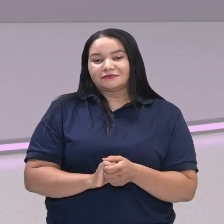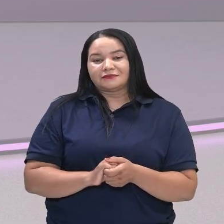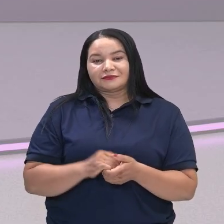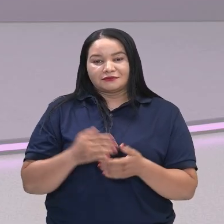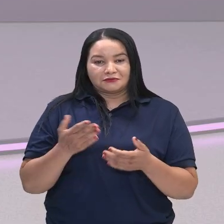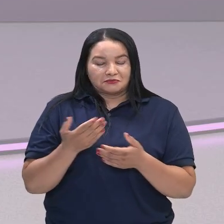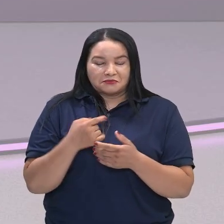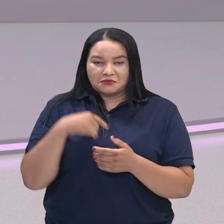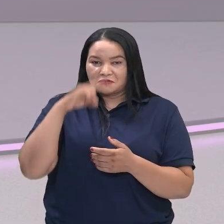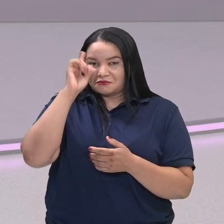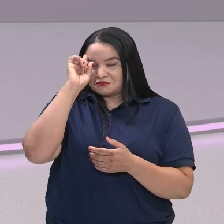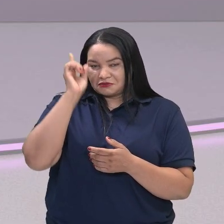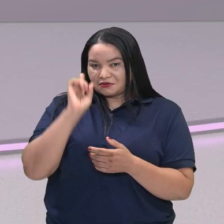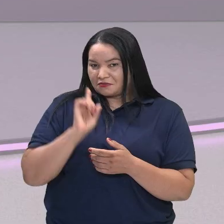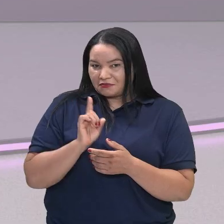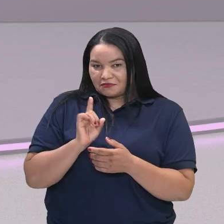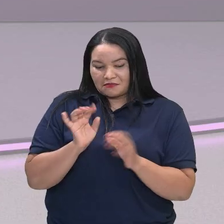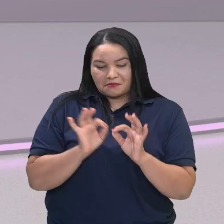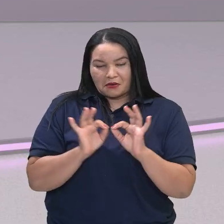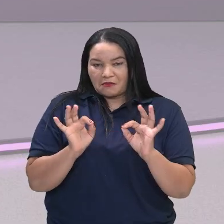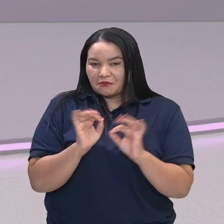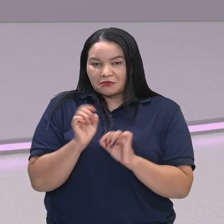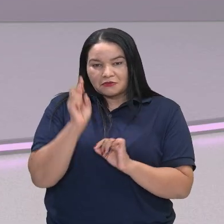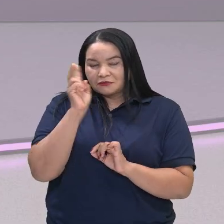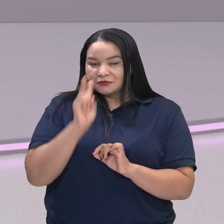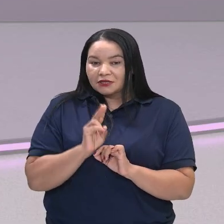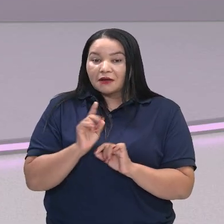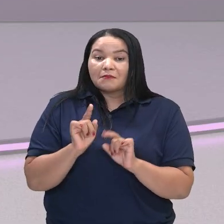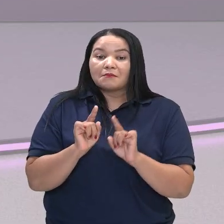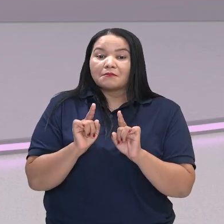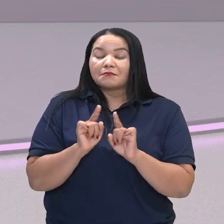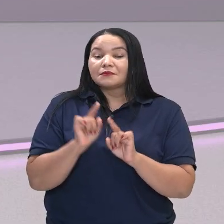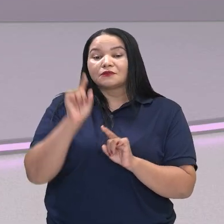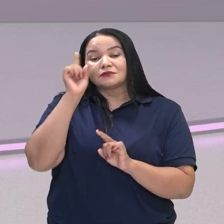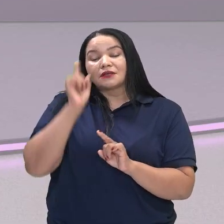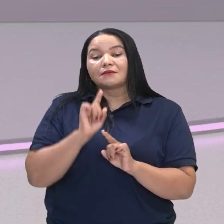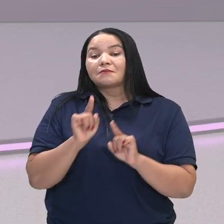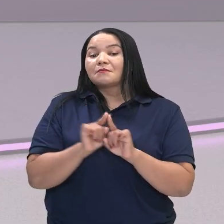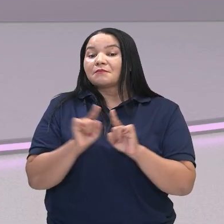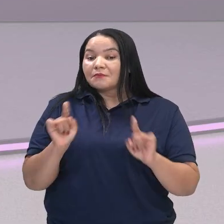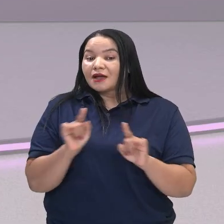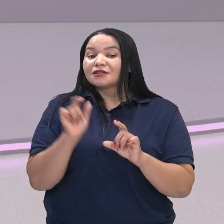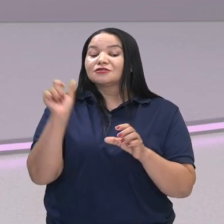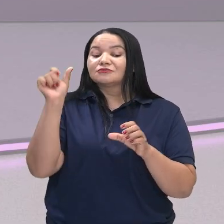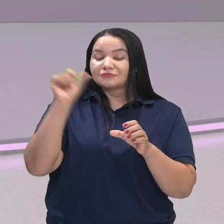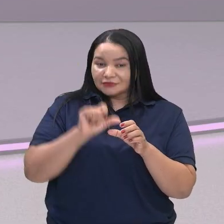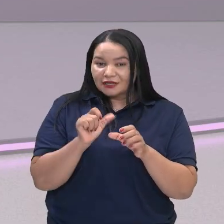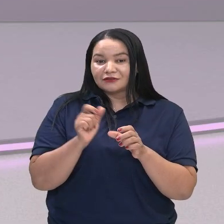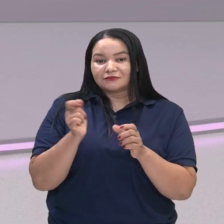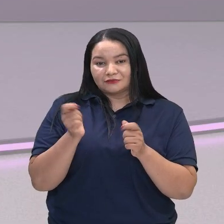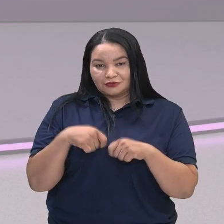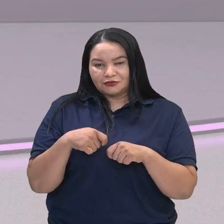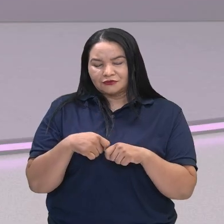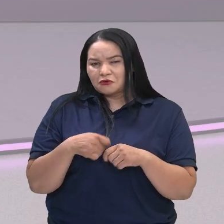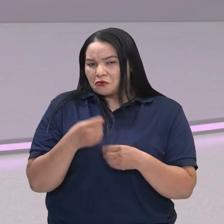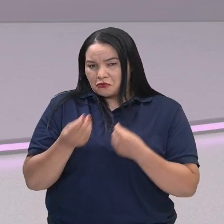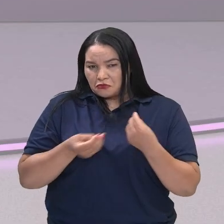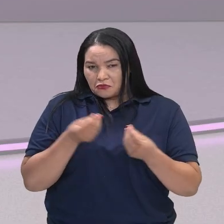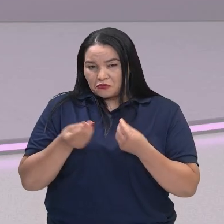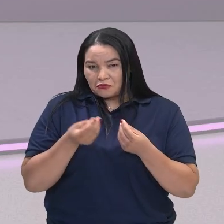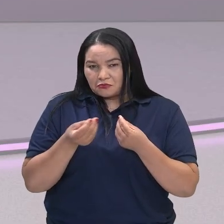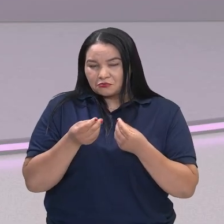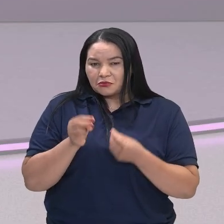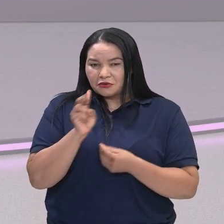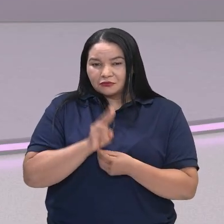nós não sabemos nenhuma medida, mas cabe algum líquido, algum gás dentro dele. Como fazer, não é? O que é que se